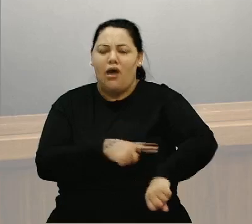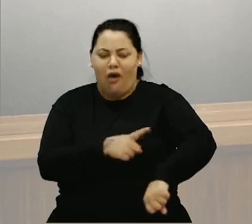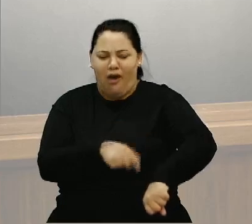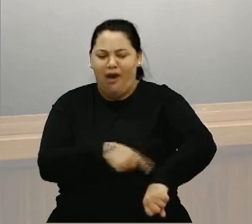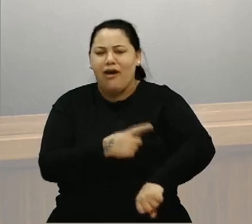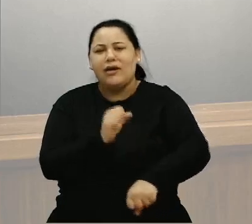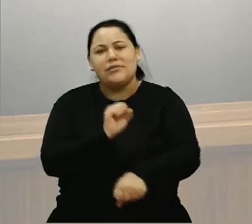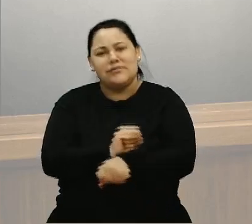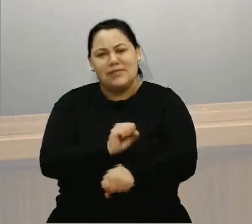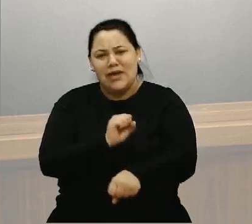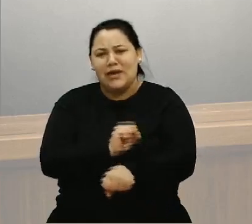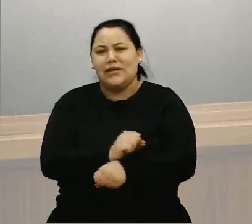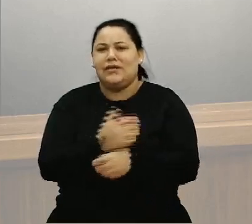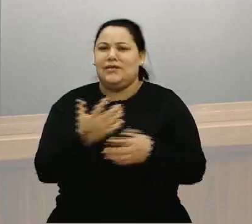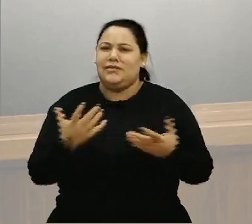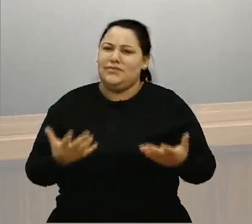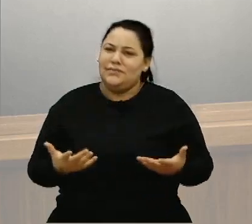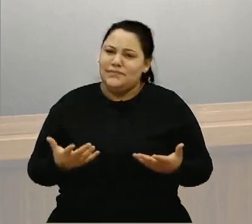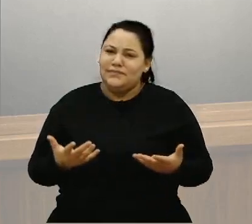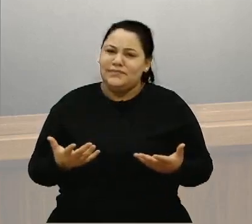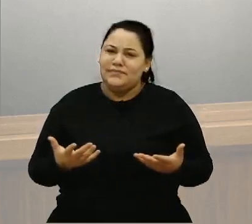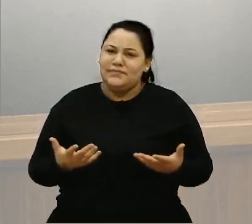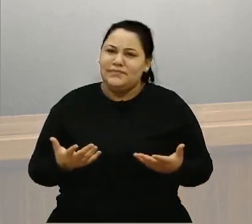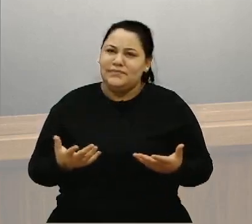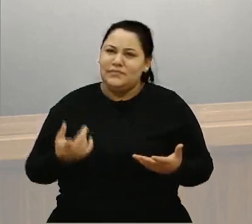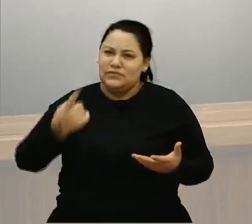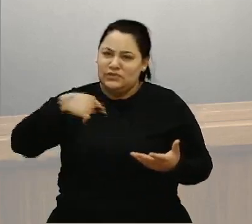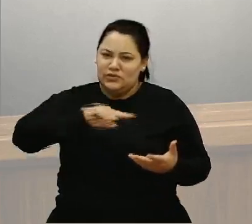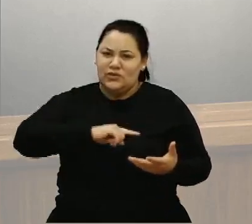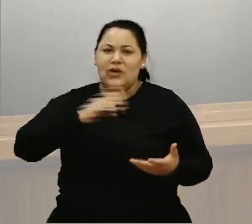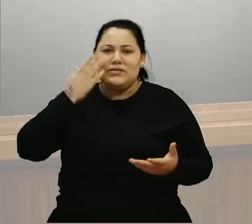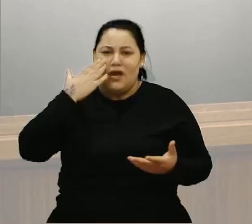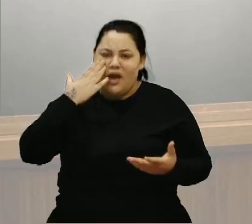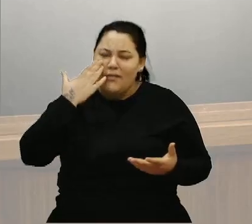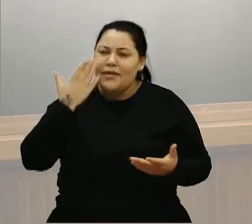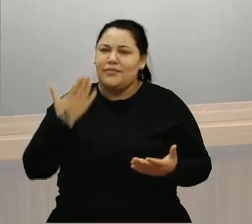esperando, nós sabemos, eu